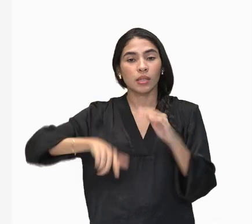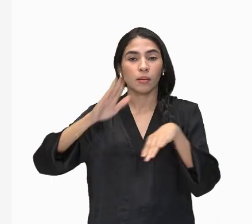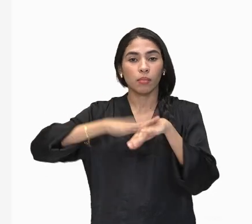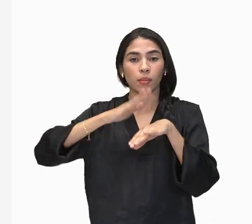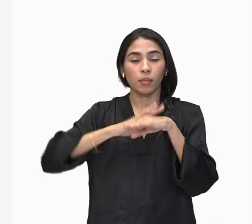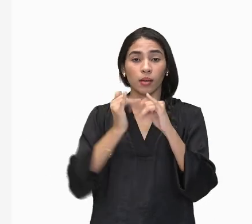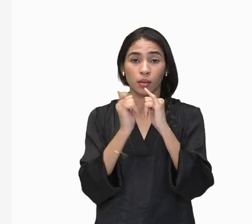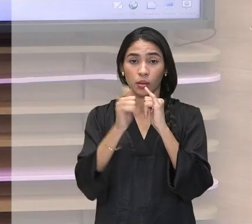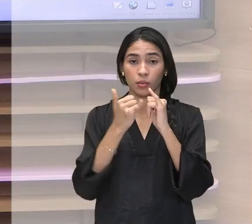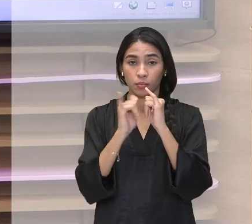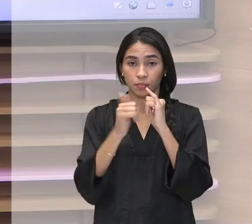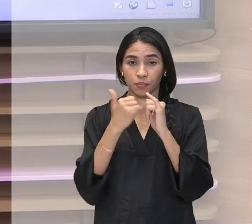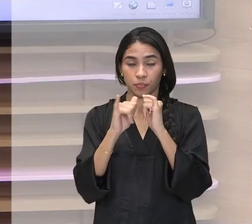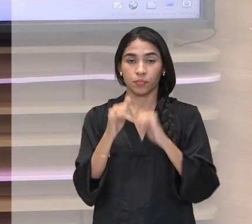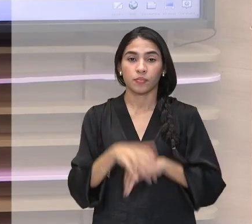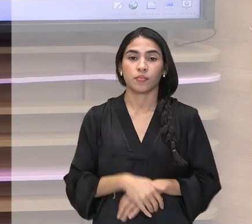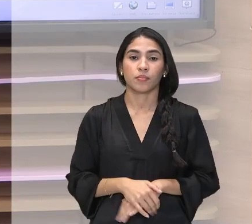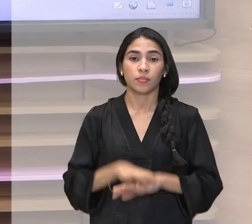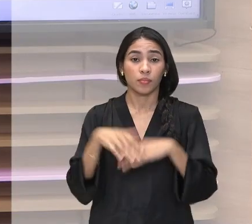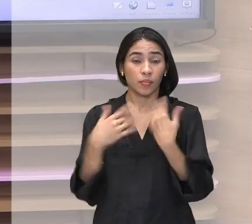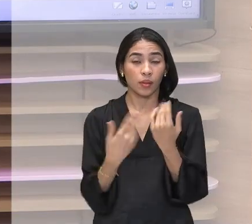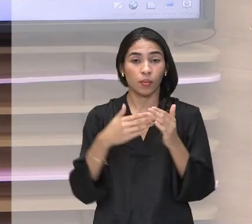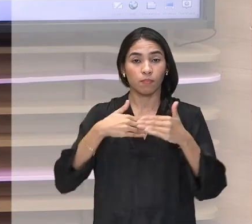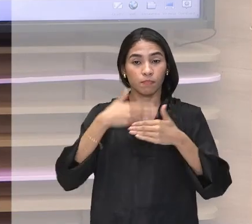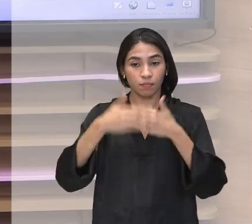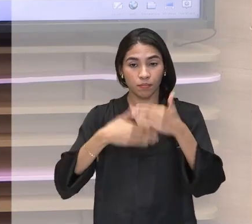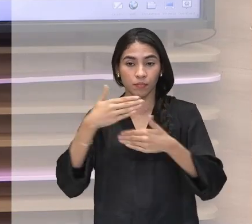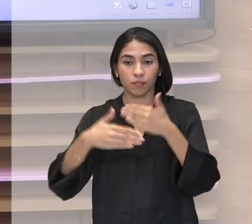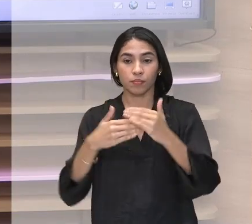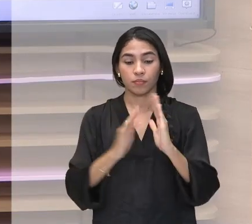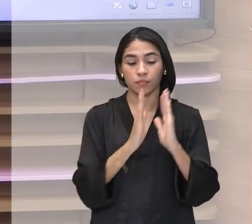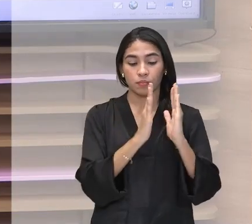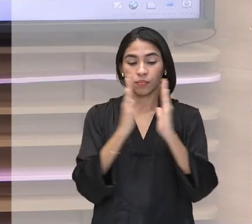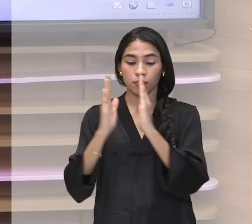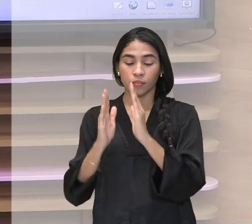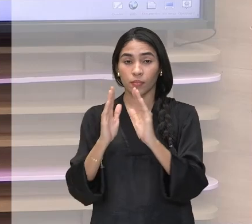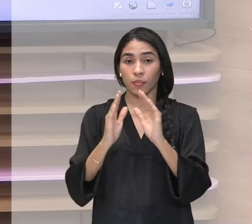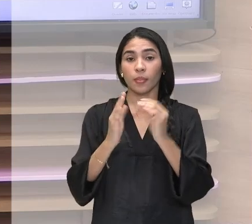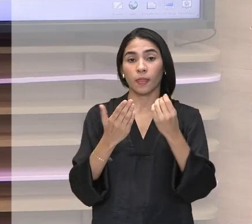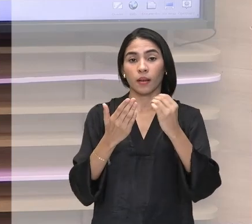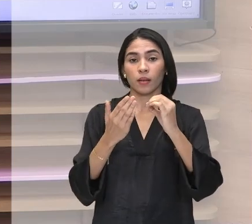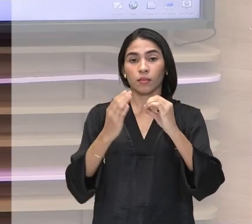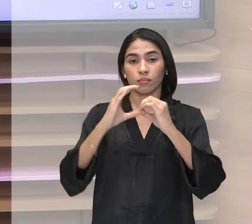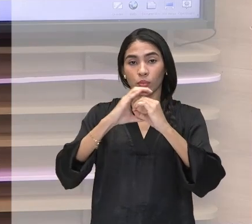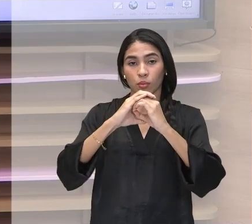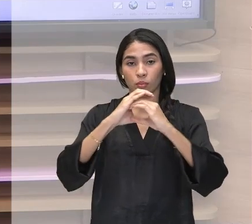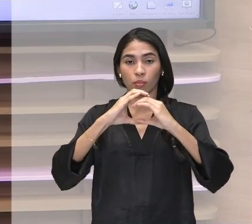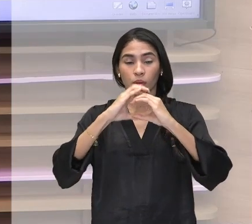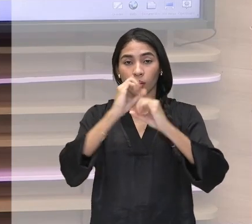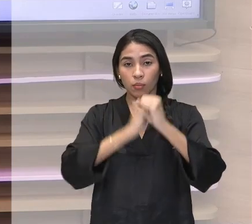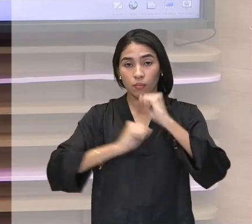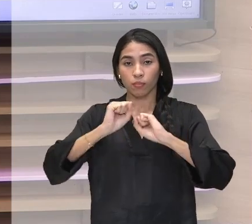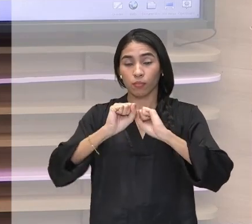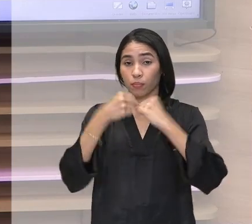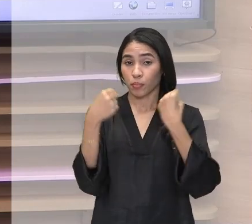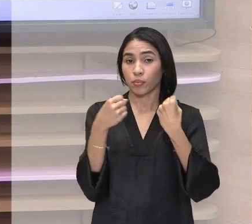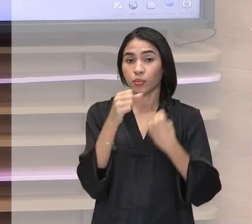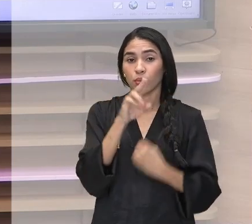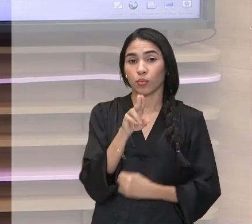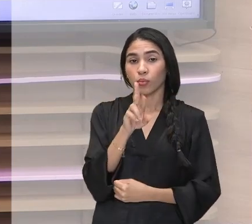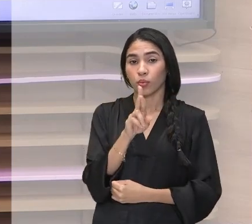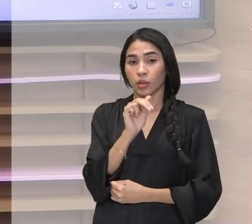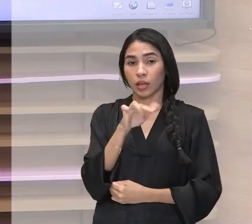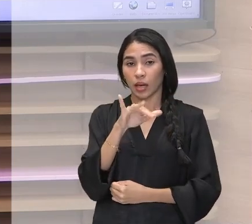energia. Né? Então, é exatamente nesse processo da quebra da molécula de urânio, né, do átomo de urânio, que